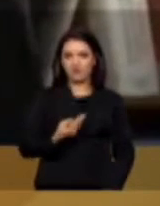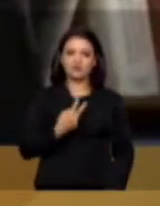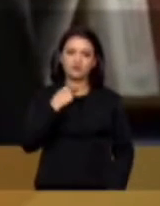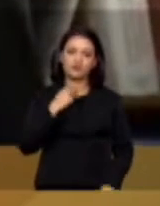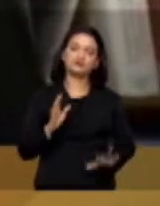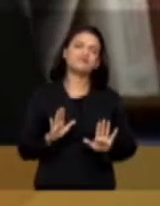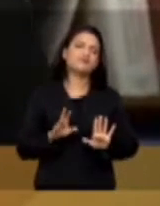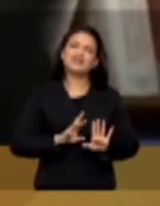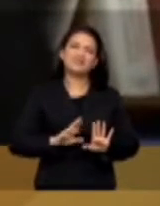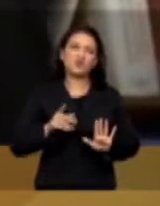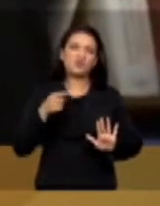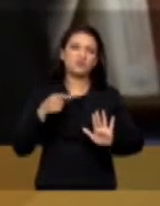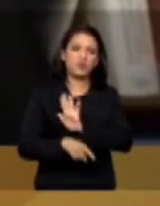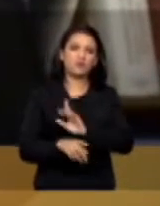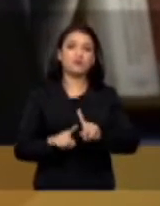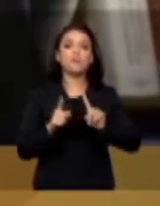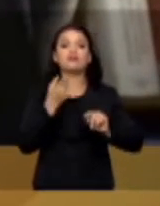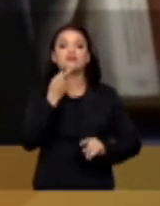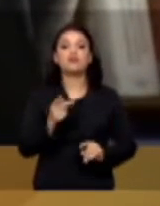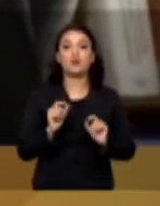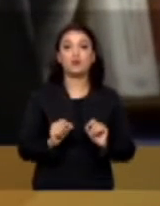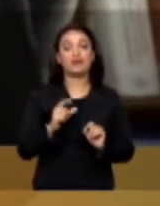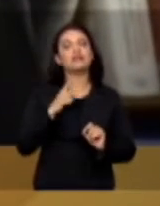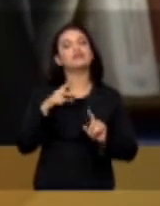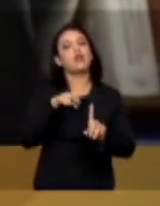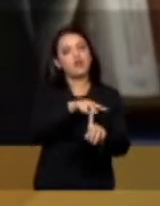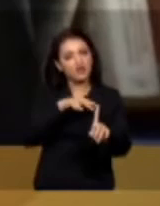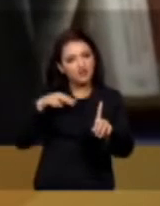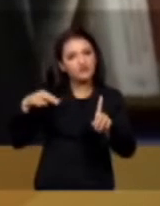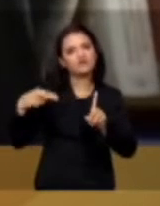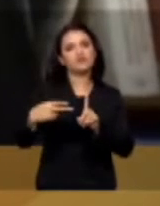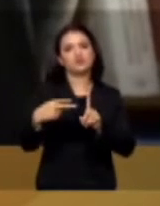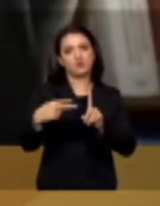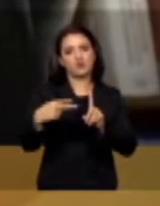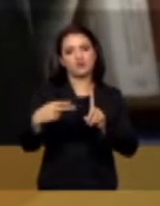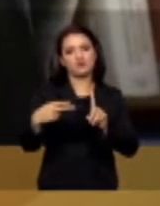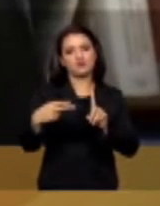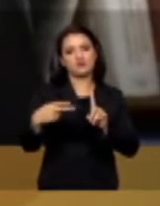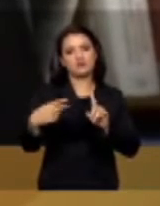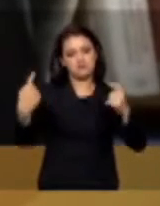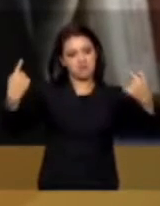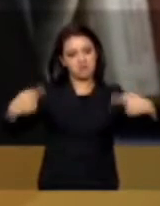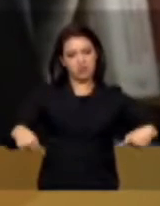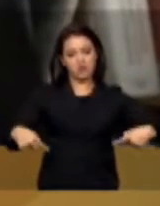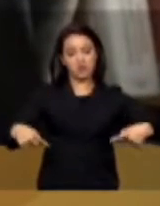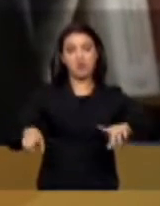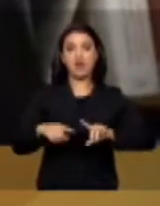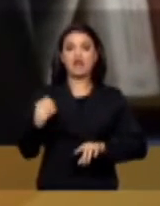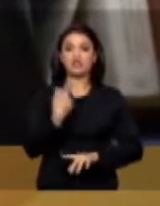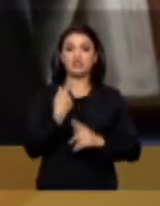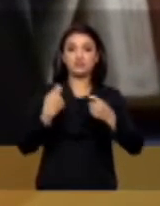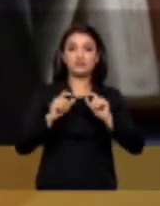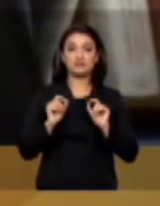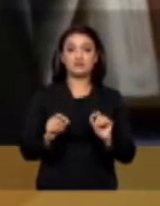apenas dizer que existem visões contrapostas. O que nós temos que